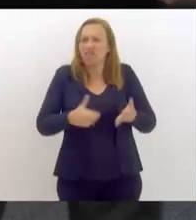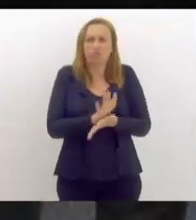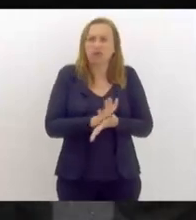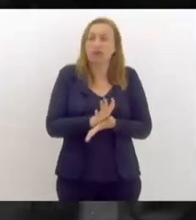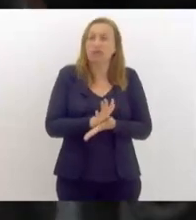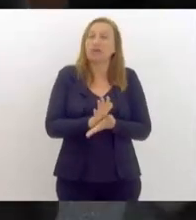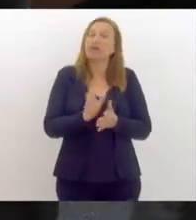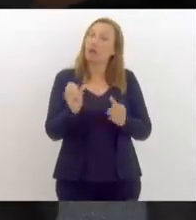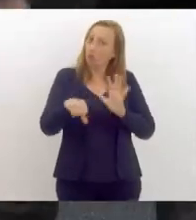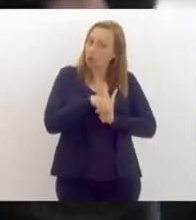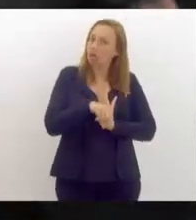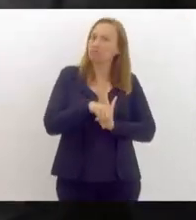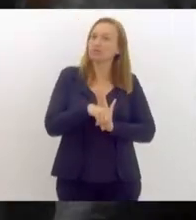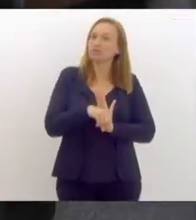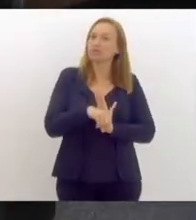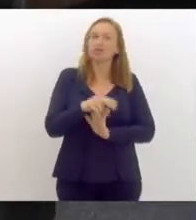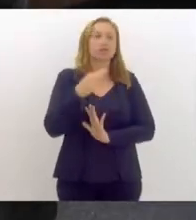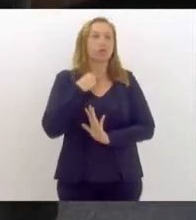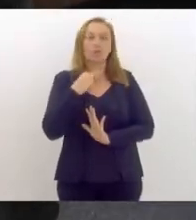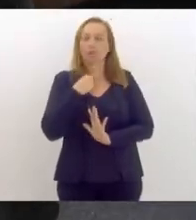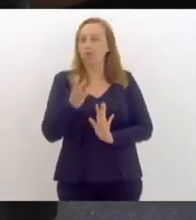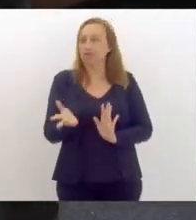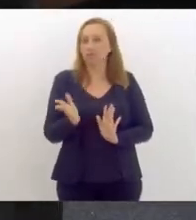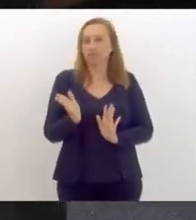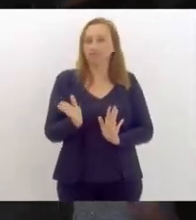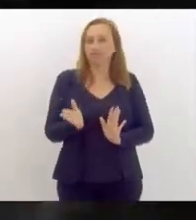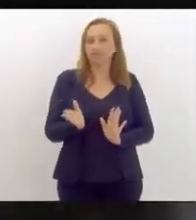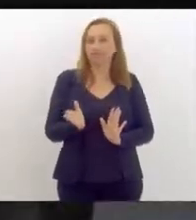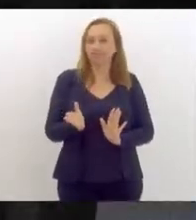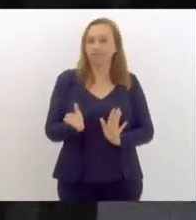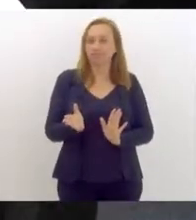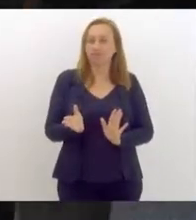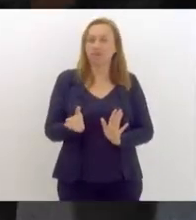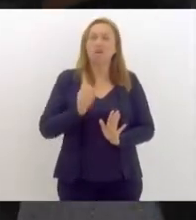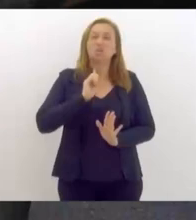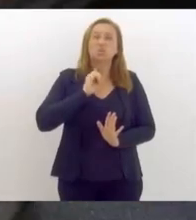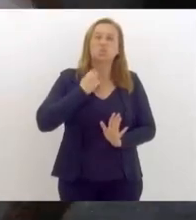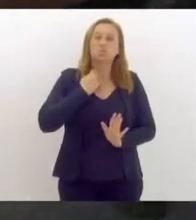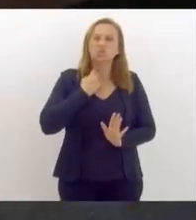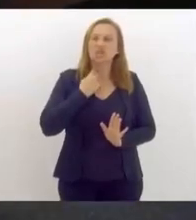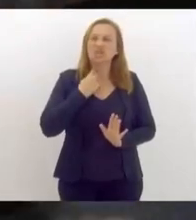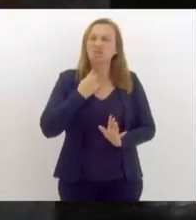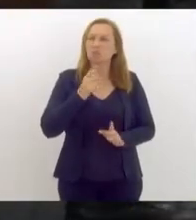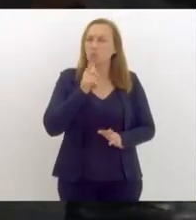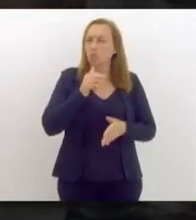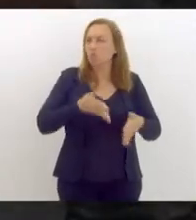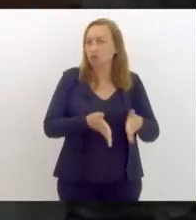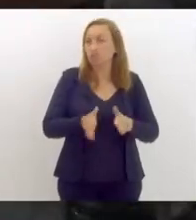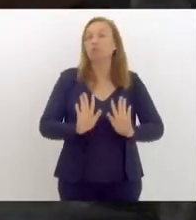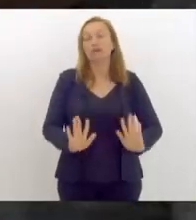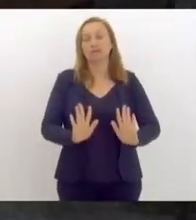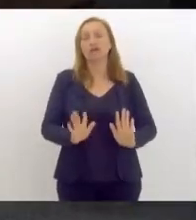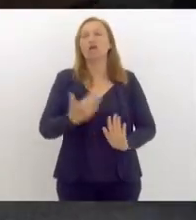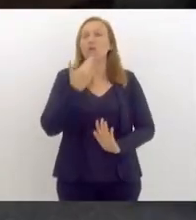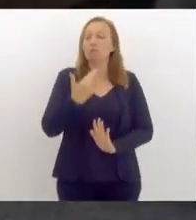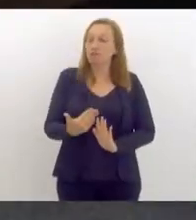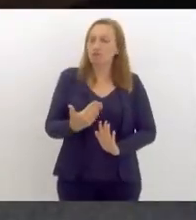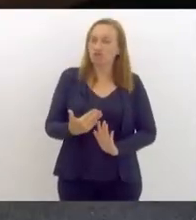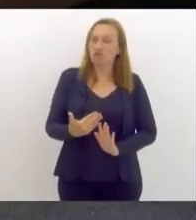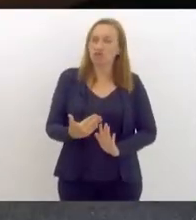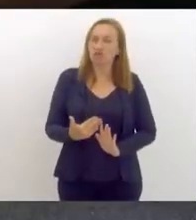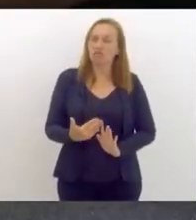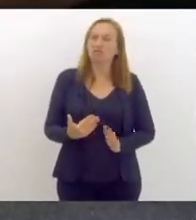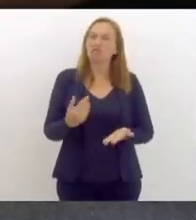porque você não pode jogar o esgoto Natura dentro de um corpo hídrico e fazem isso a revelia então eu solicitei que